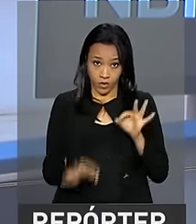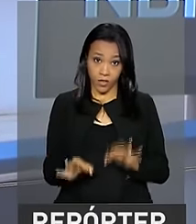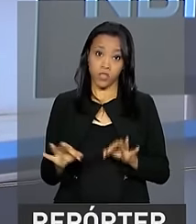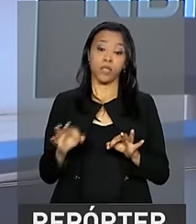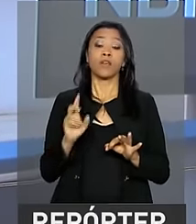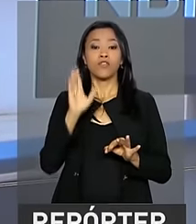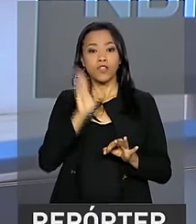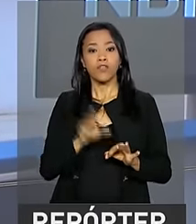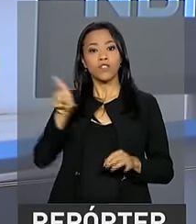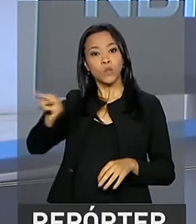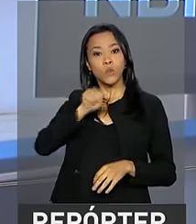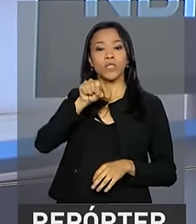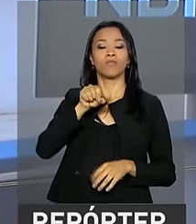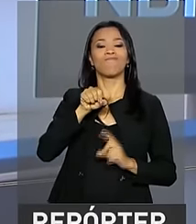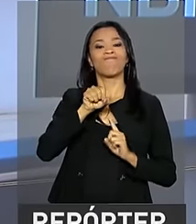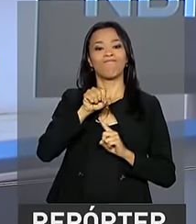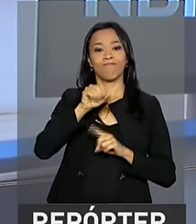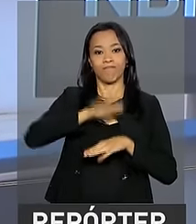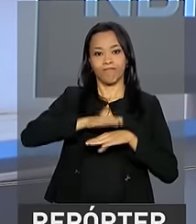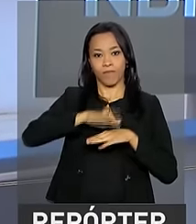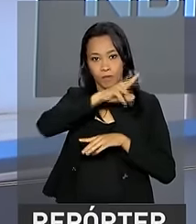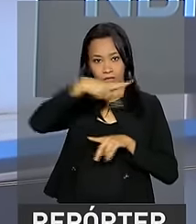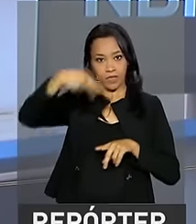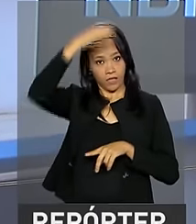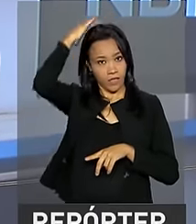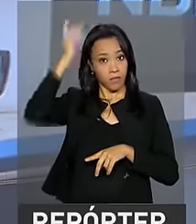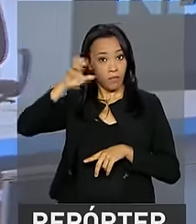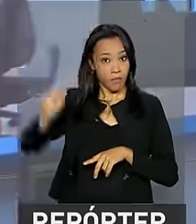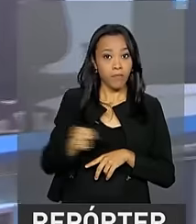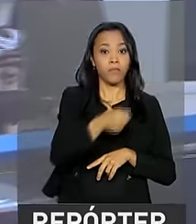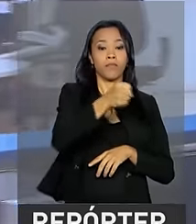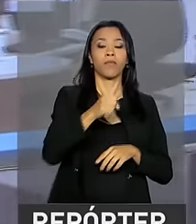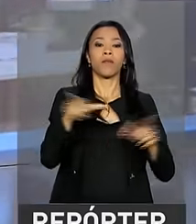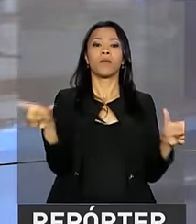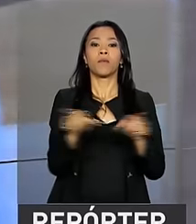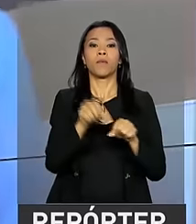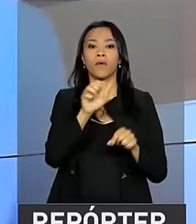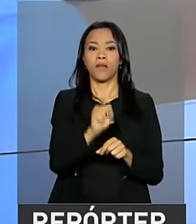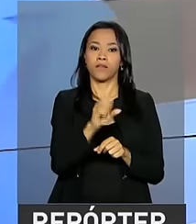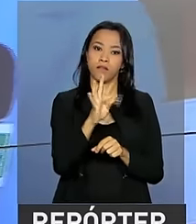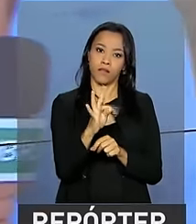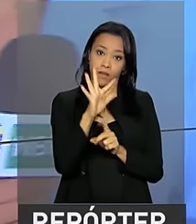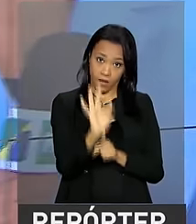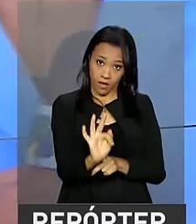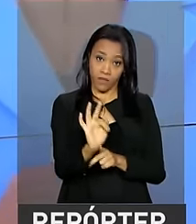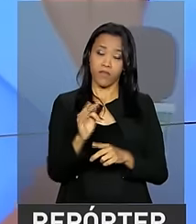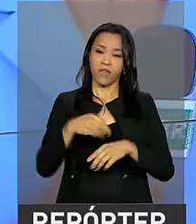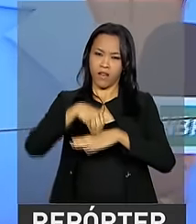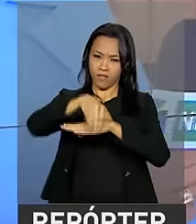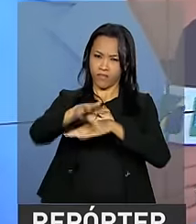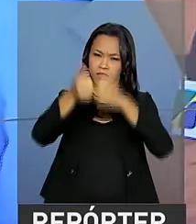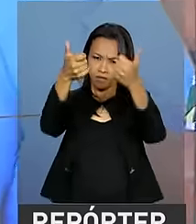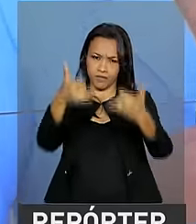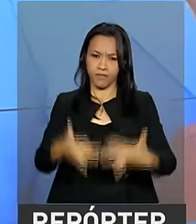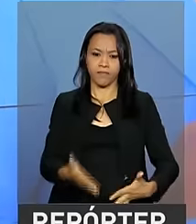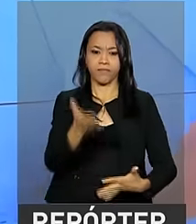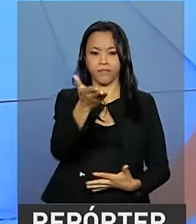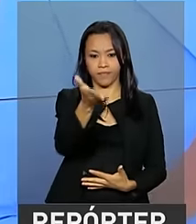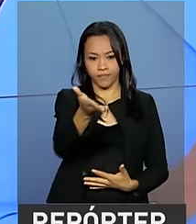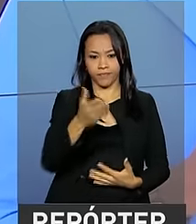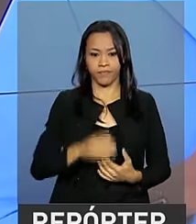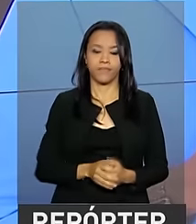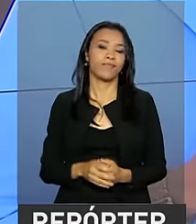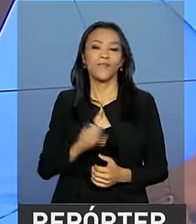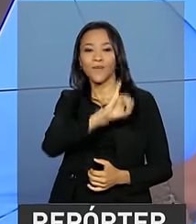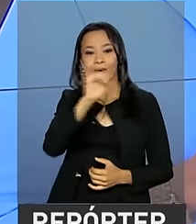pelo presidente Michel Temer para o Supremo Tribunal Federal. A repórter Mara Kenup tem mais informações para a gente ao vivo, direto do Palácio